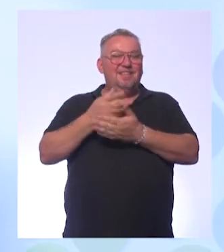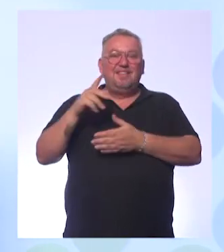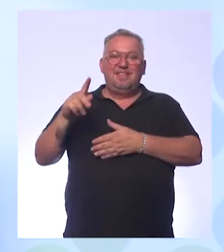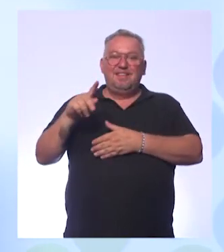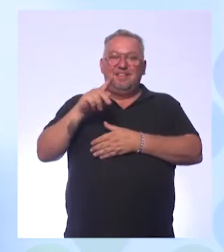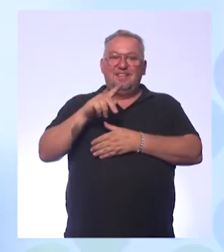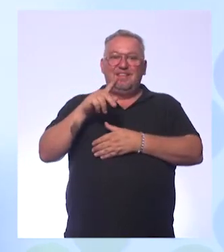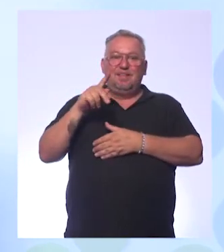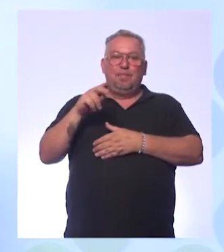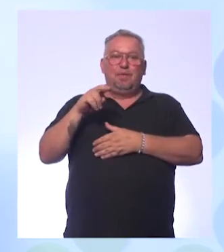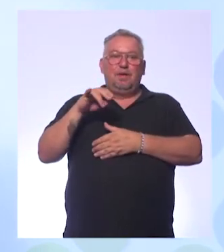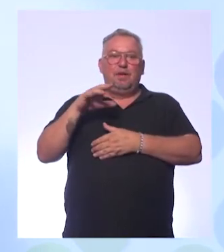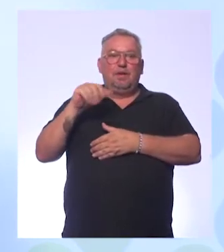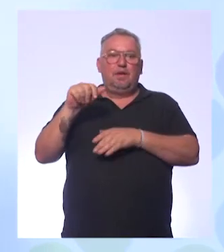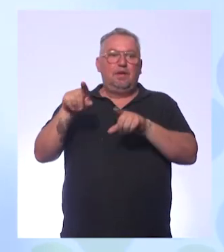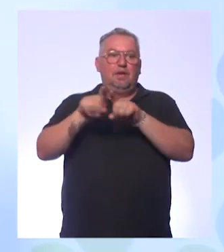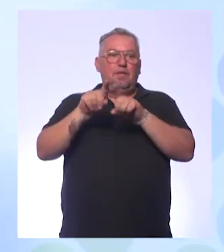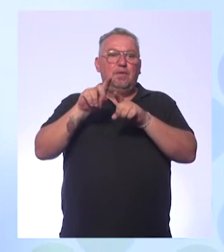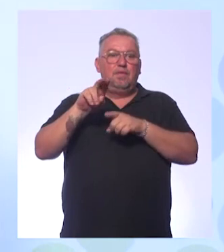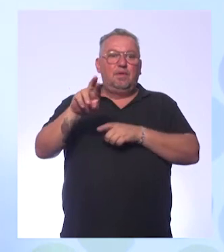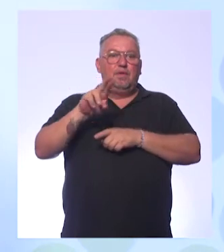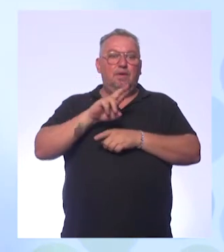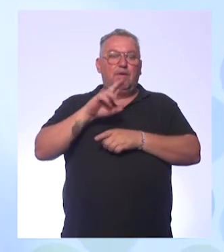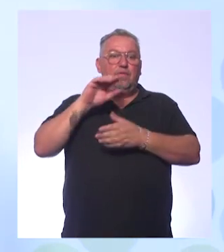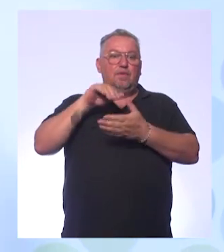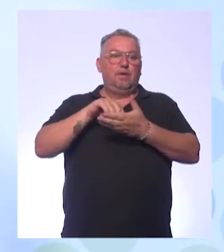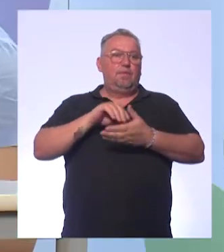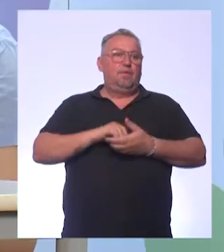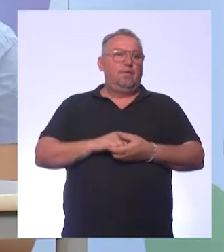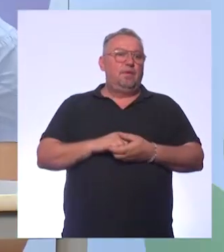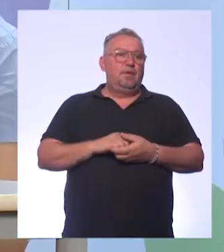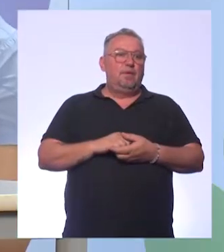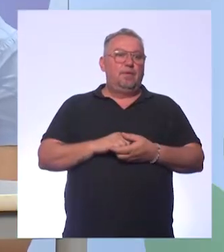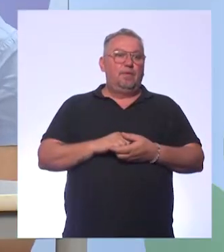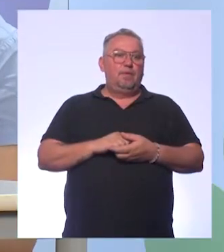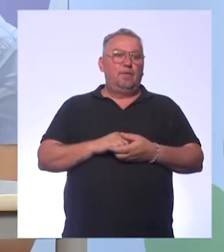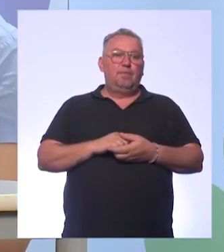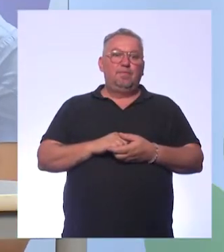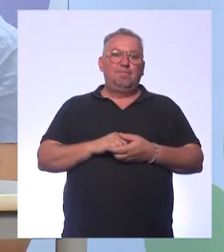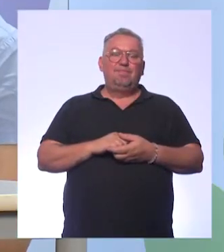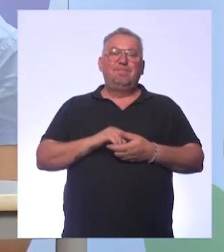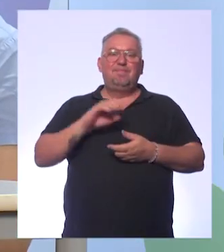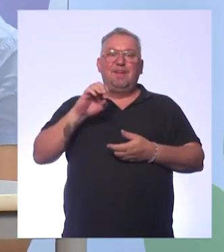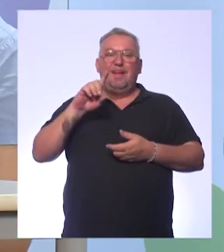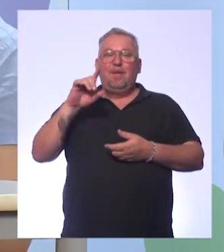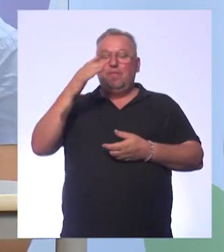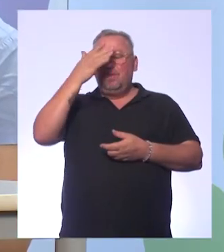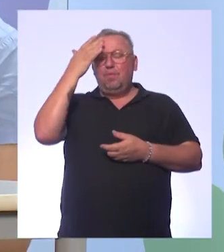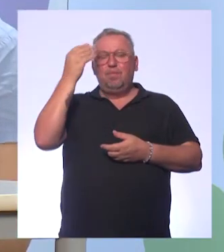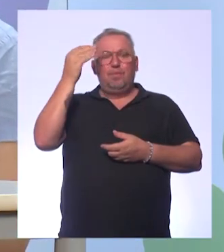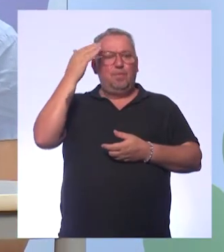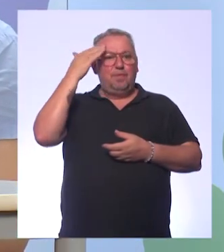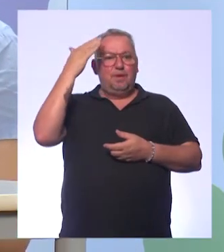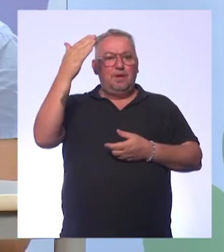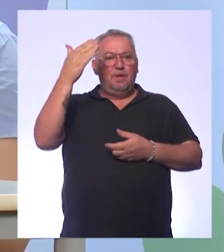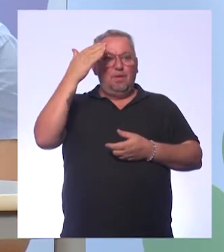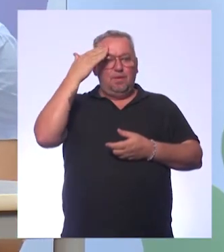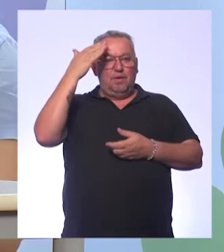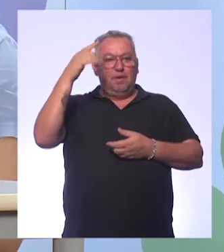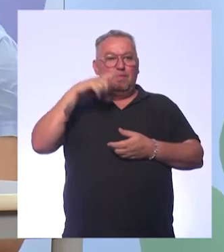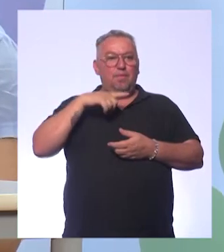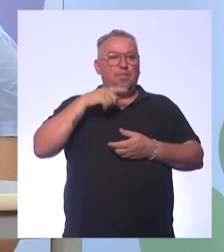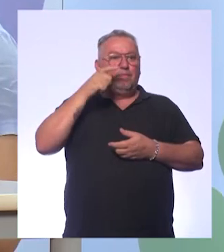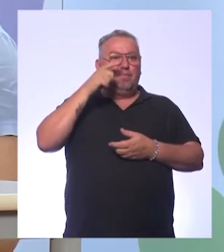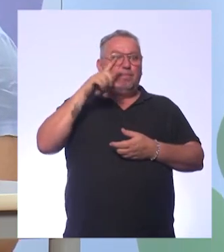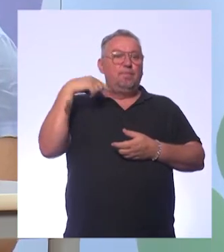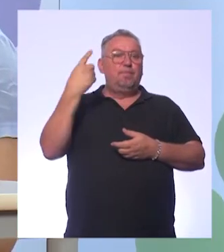professora Priscila vai dar o recadinho final aí. Ed, gente, muito obrigada. Obrigada por terem